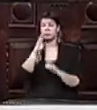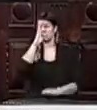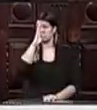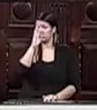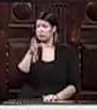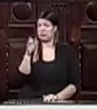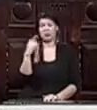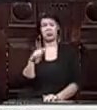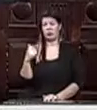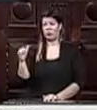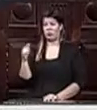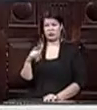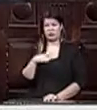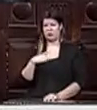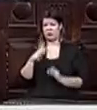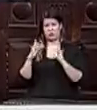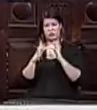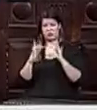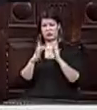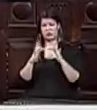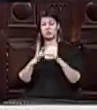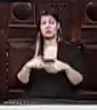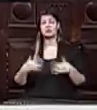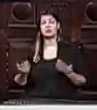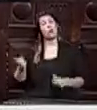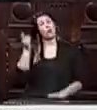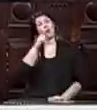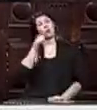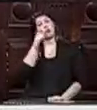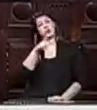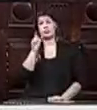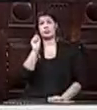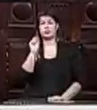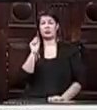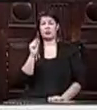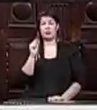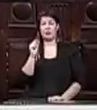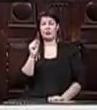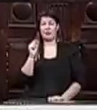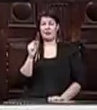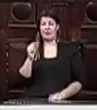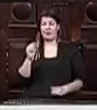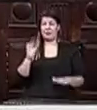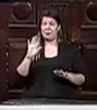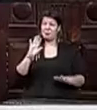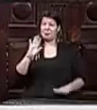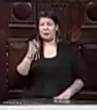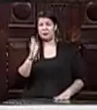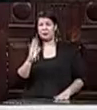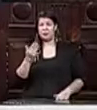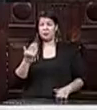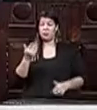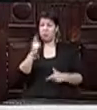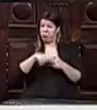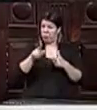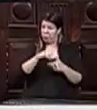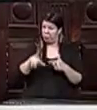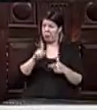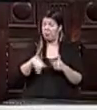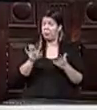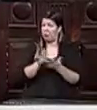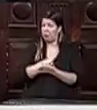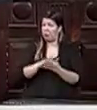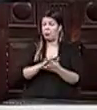tinha feito até então. E conseguimos, deputado Conde Bittencourt, atenuar, aplacar muitos casos, muitas